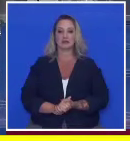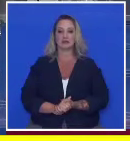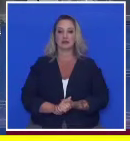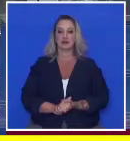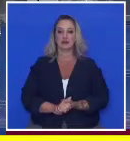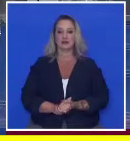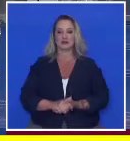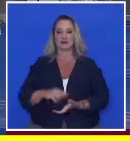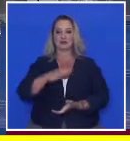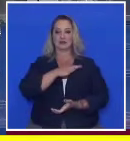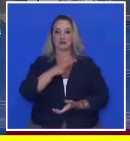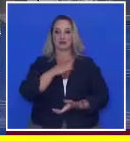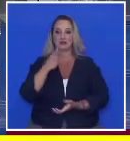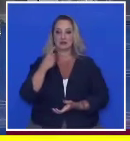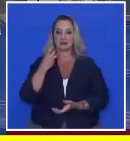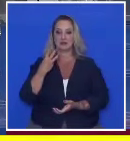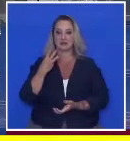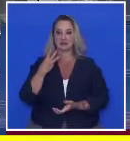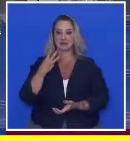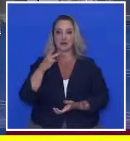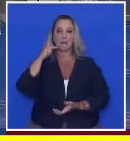É o time...